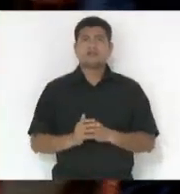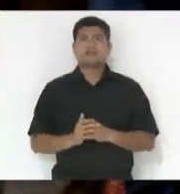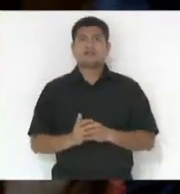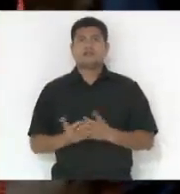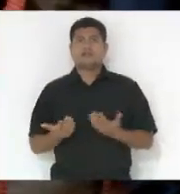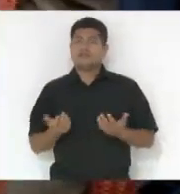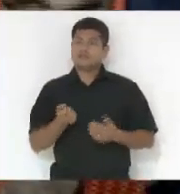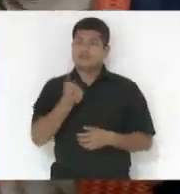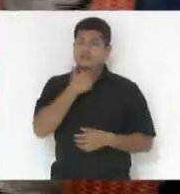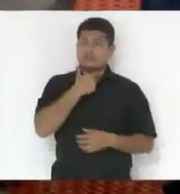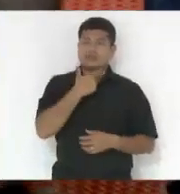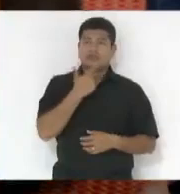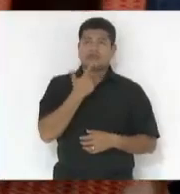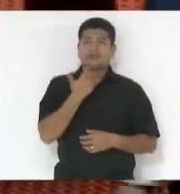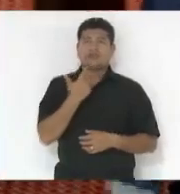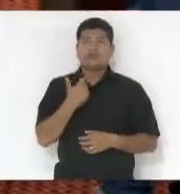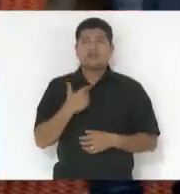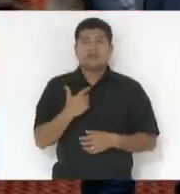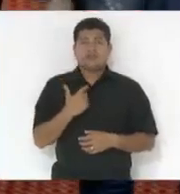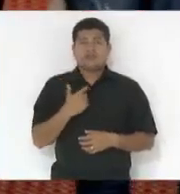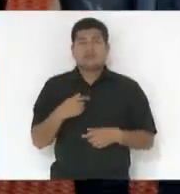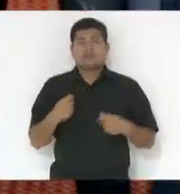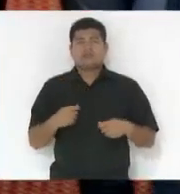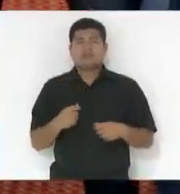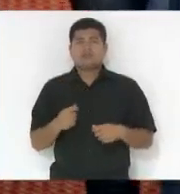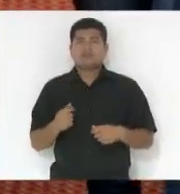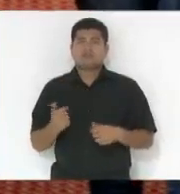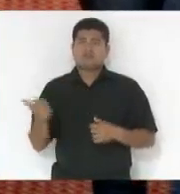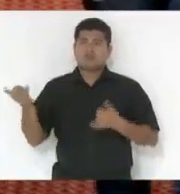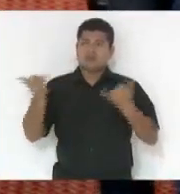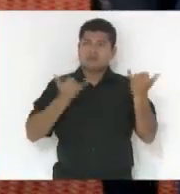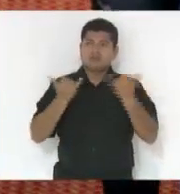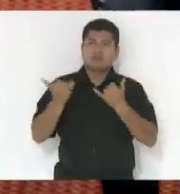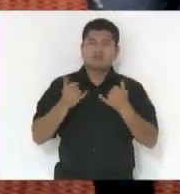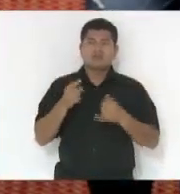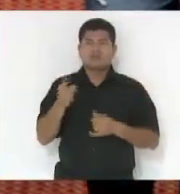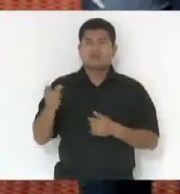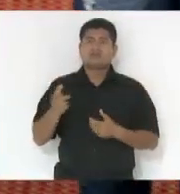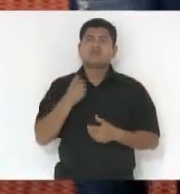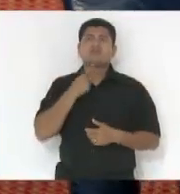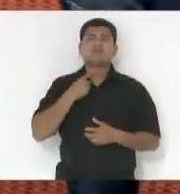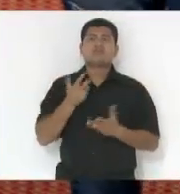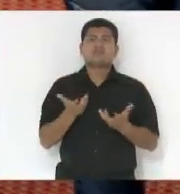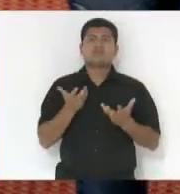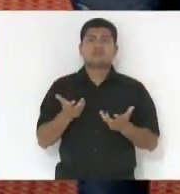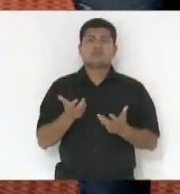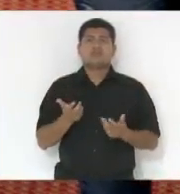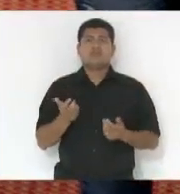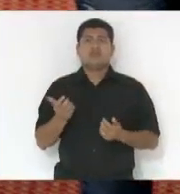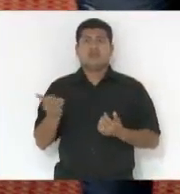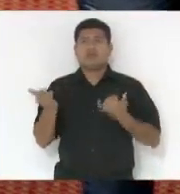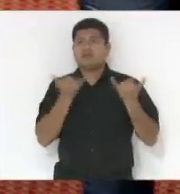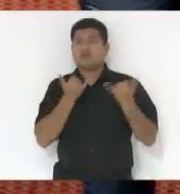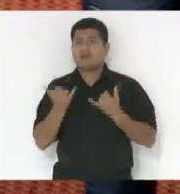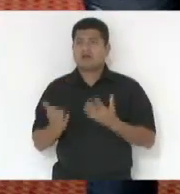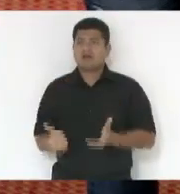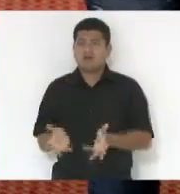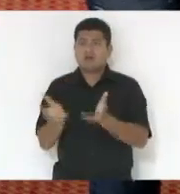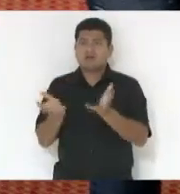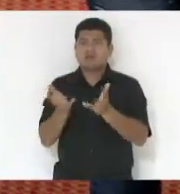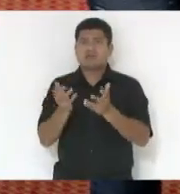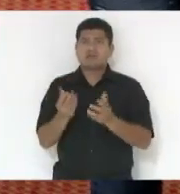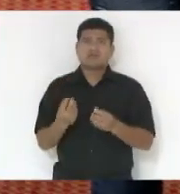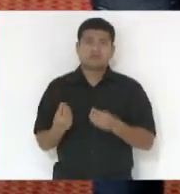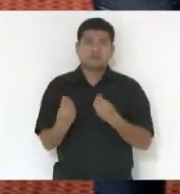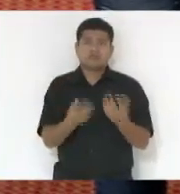indagava a deputada Paulinha que tipo de informações que ela quer. Se são informações dos benefícios que foram dados ou se